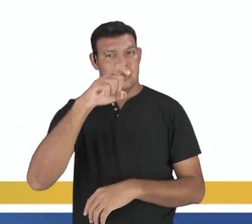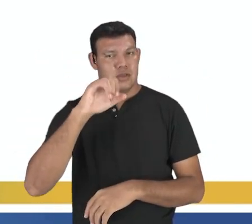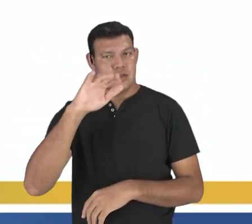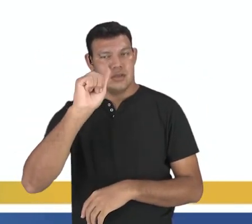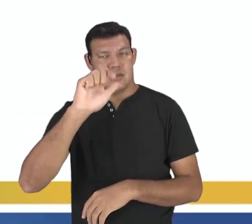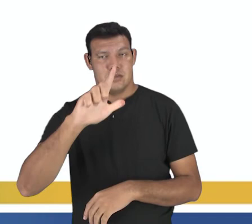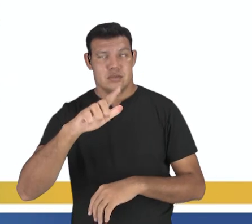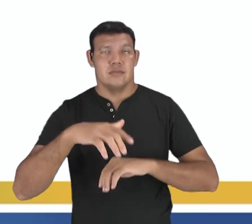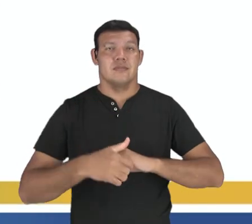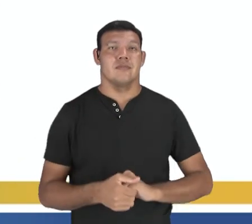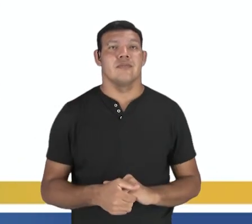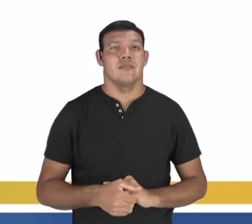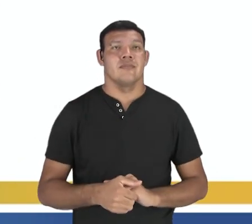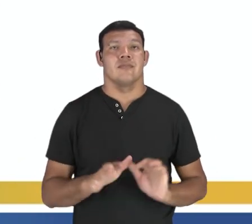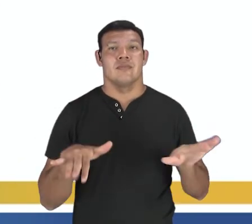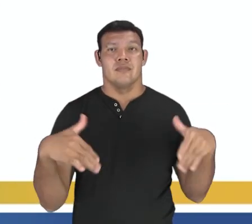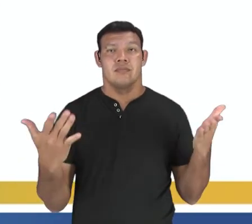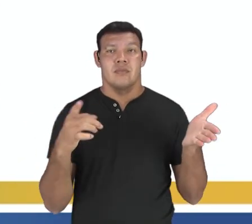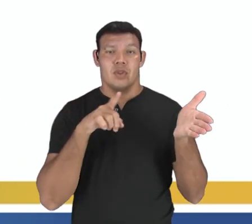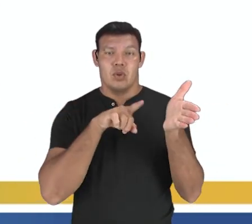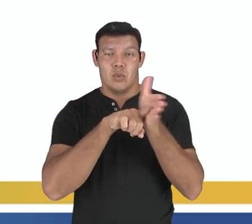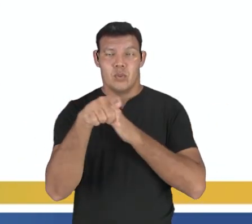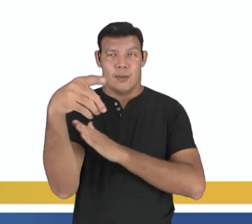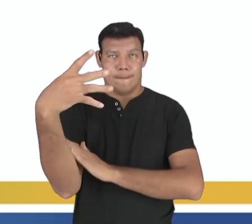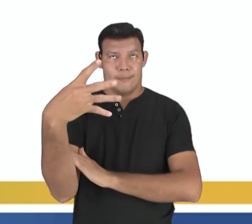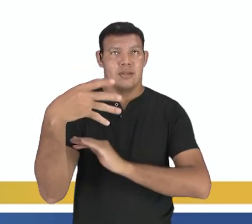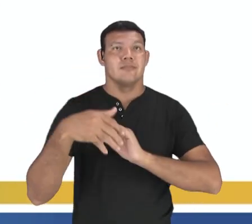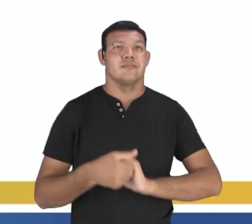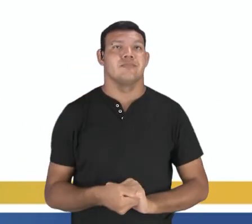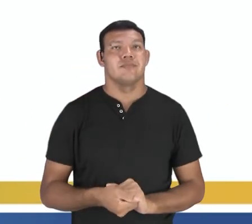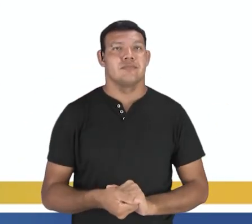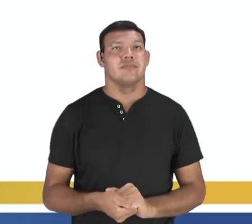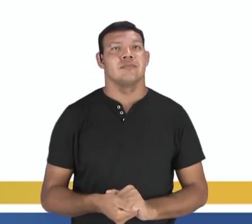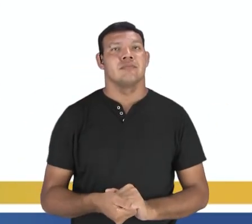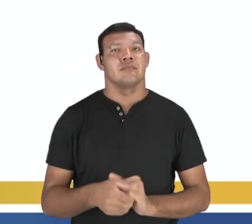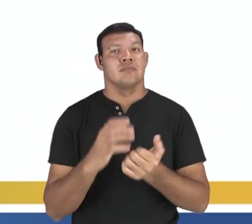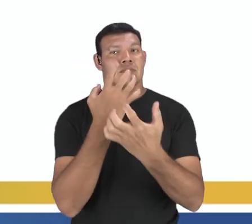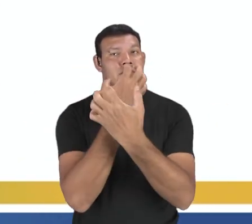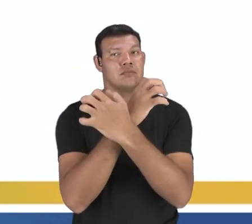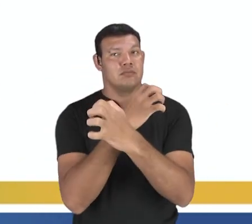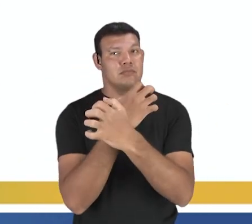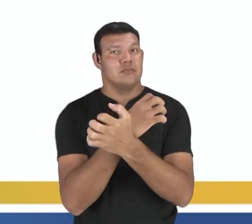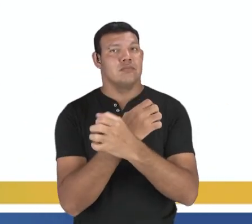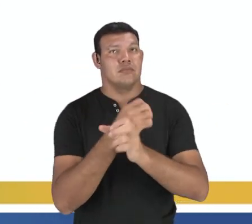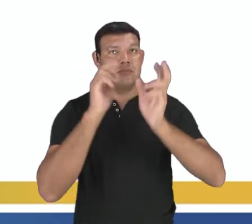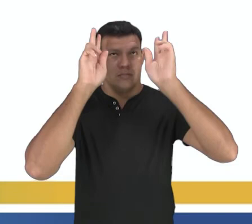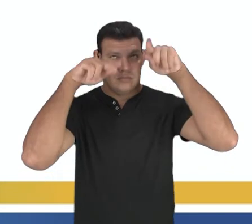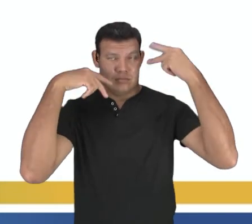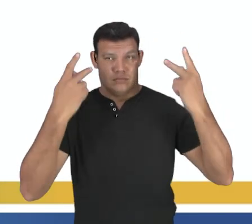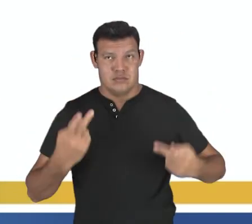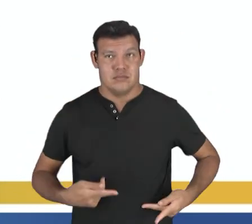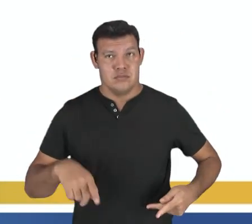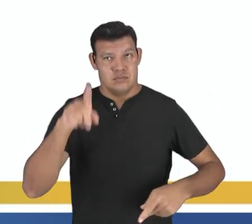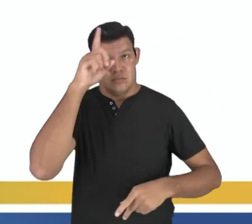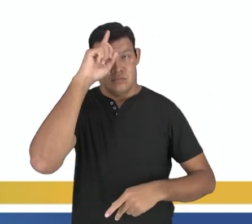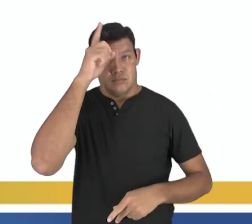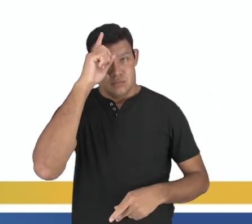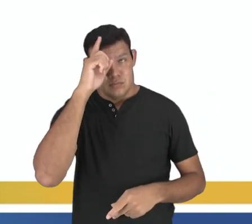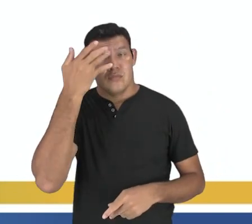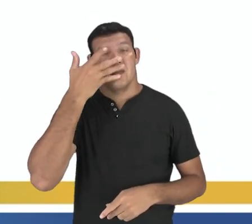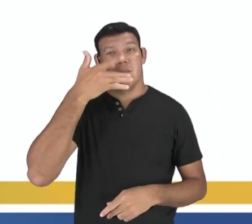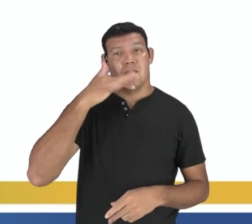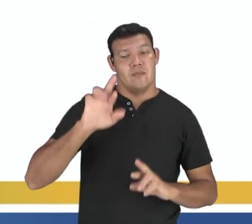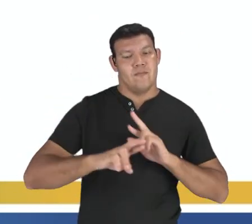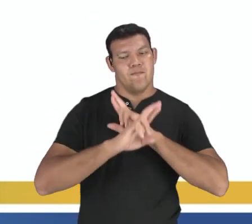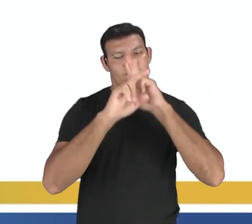axial. E por último, na questão 4, nós temos o seguinte: sabemos que o esqueleto de um adulto e de uma criança apresentam